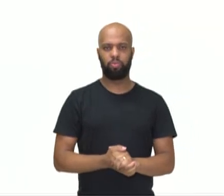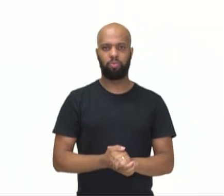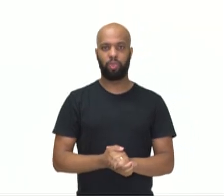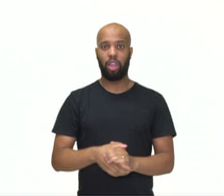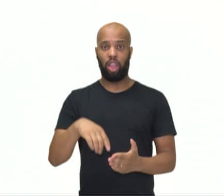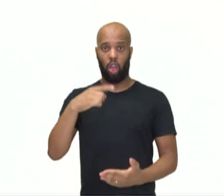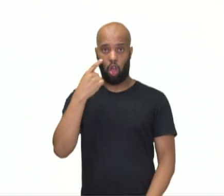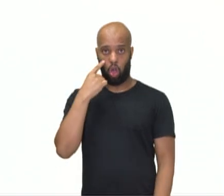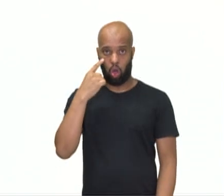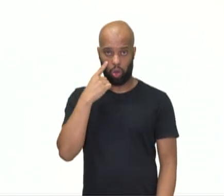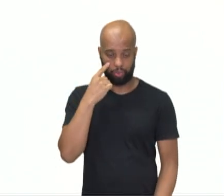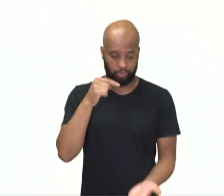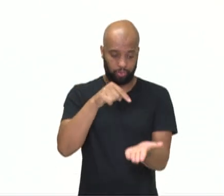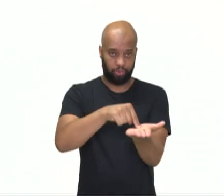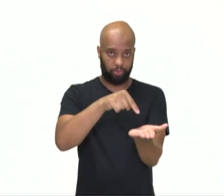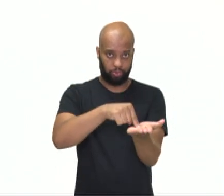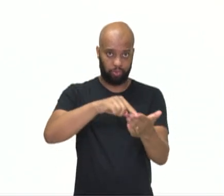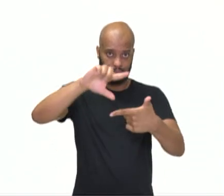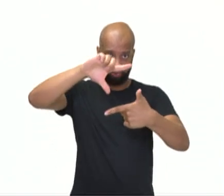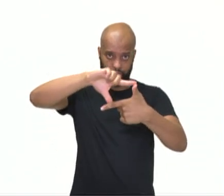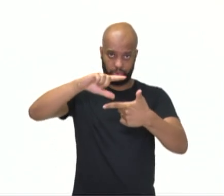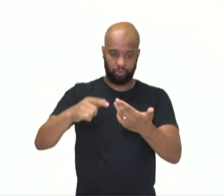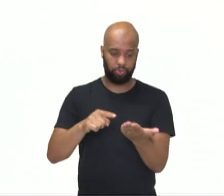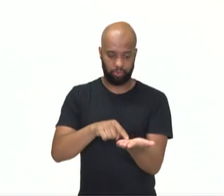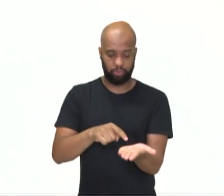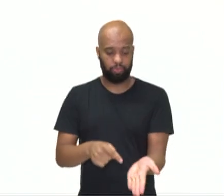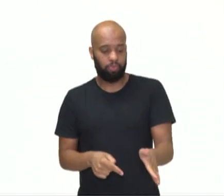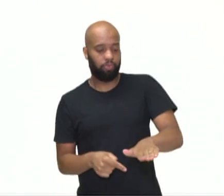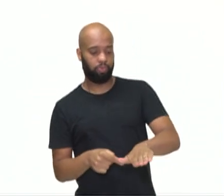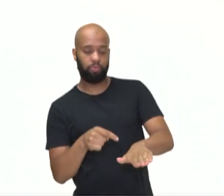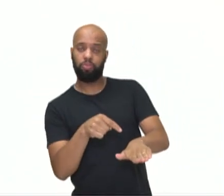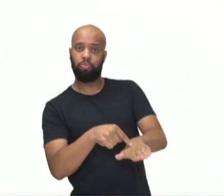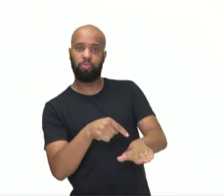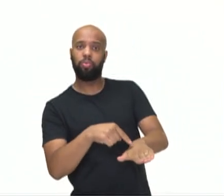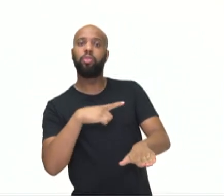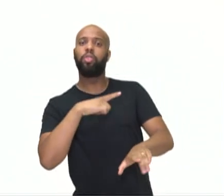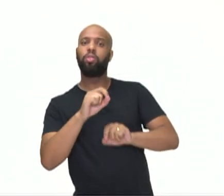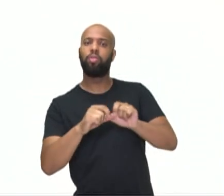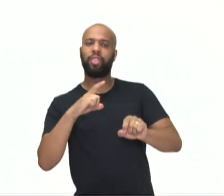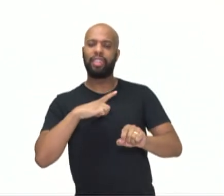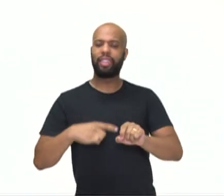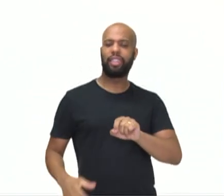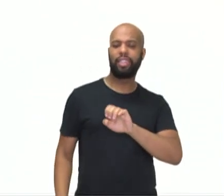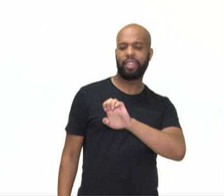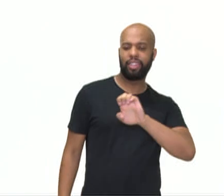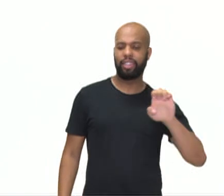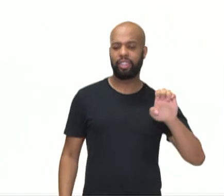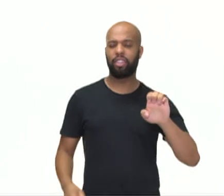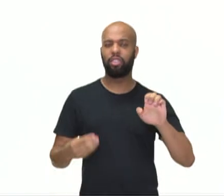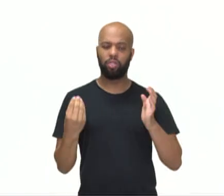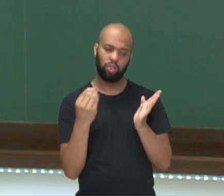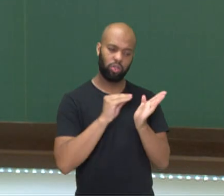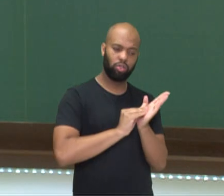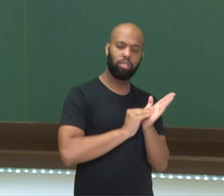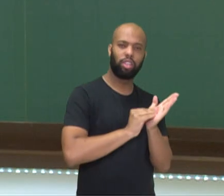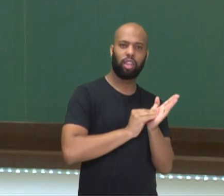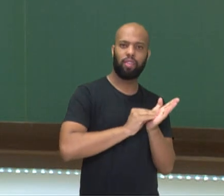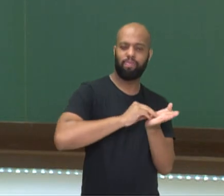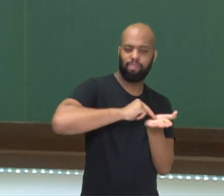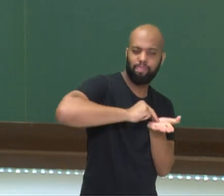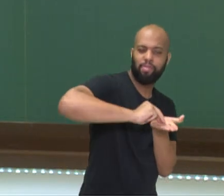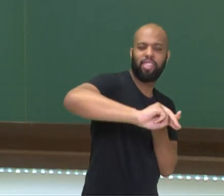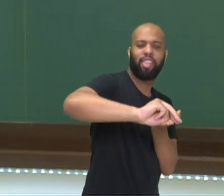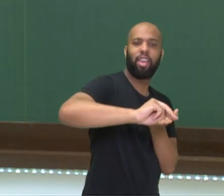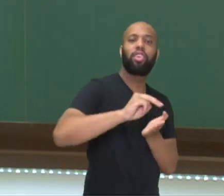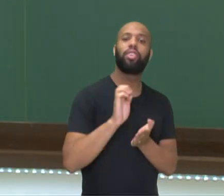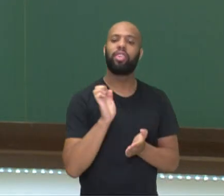atrás do cartão, ele é dividido em duas partes. Na parte da esquerda, a gente põe a mensagem, né? Para quem